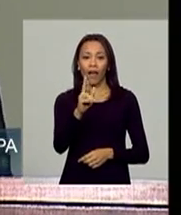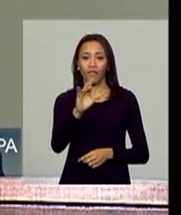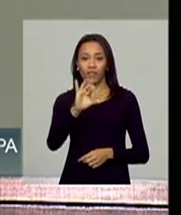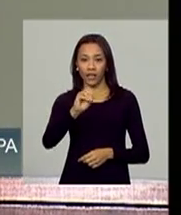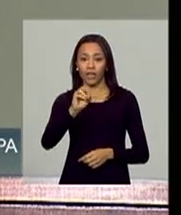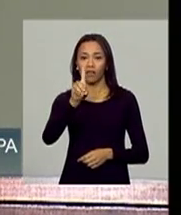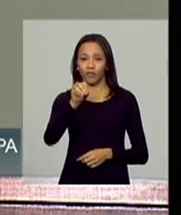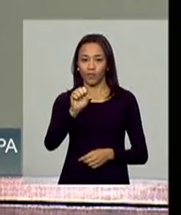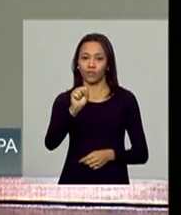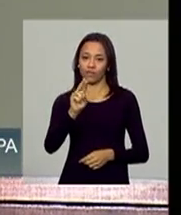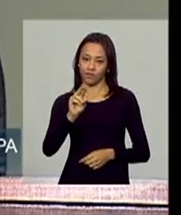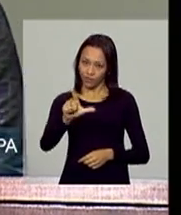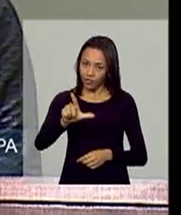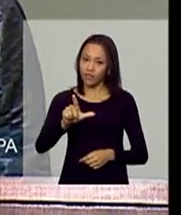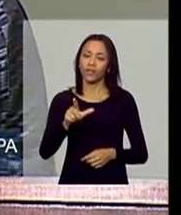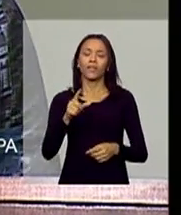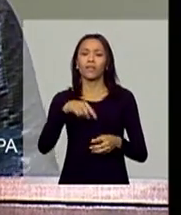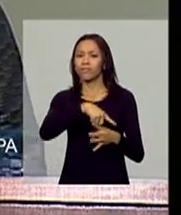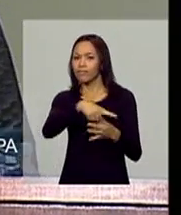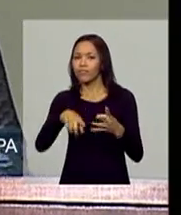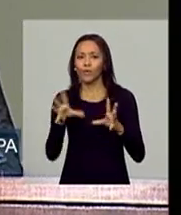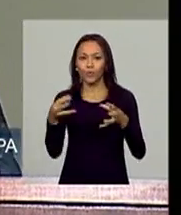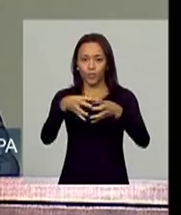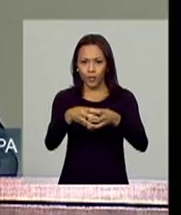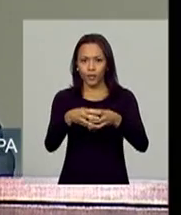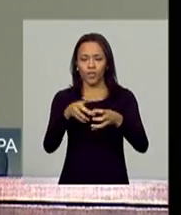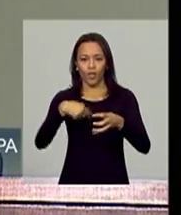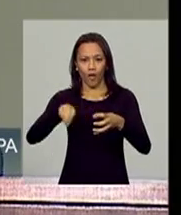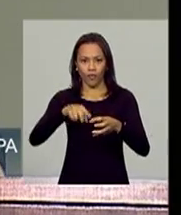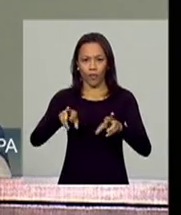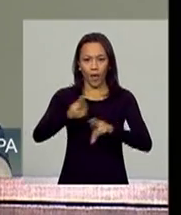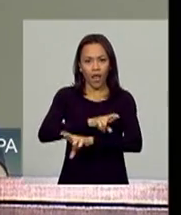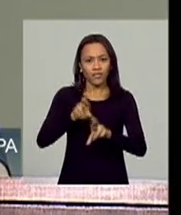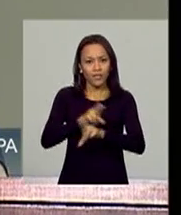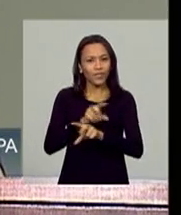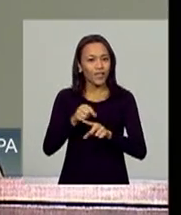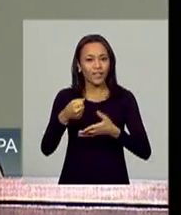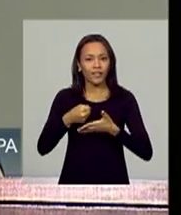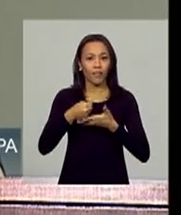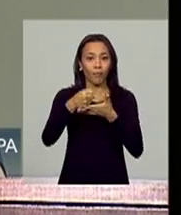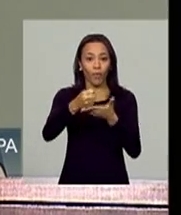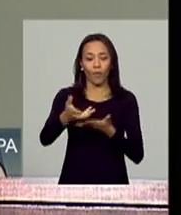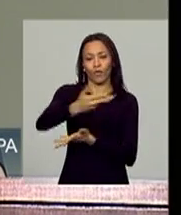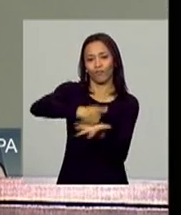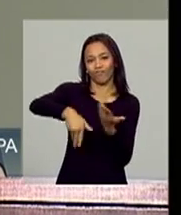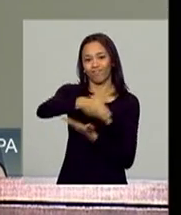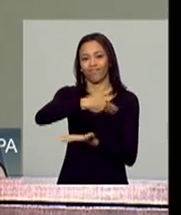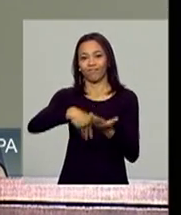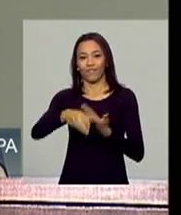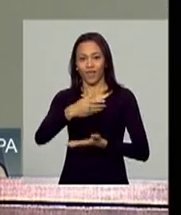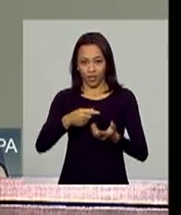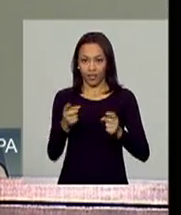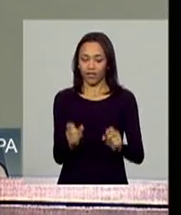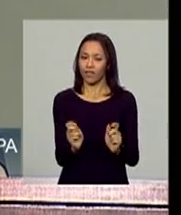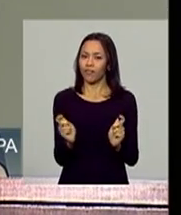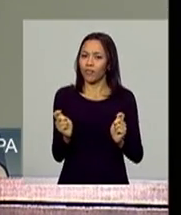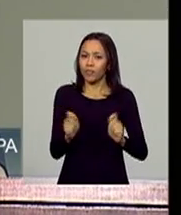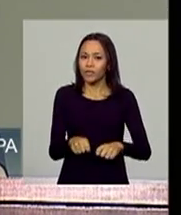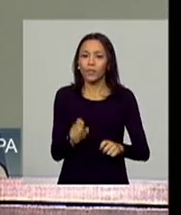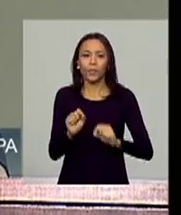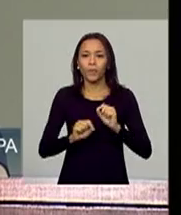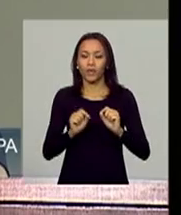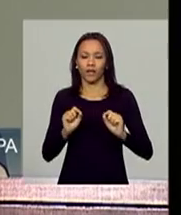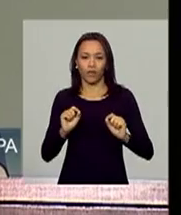dentro dessa perspectiva, estabelecemos uma relação de cooperação que nos levou tanto ao